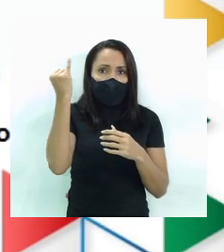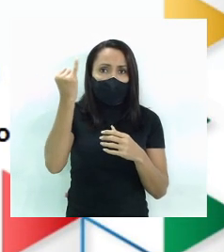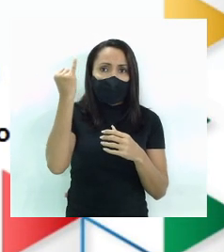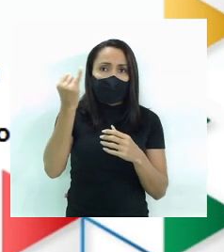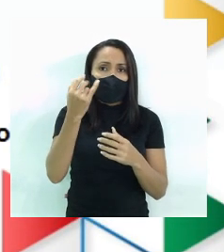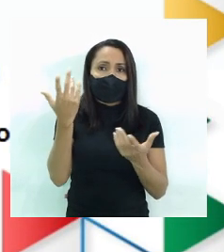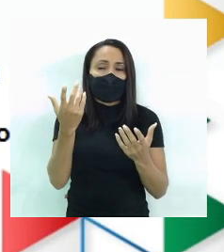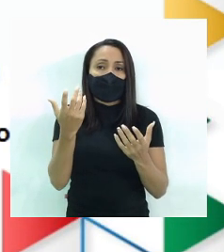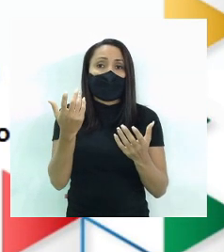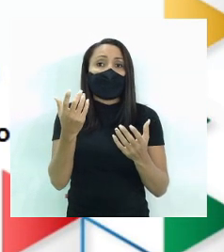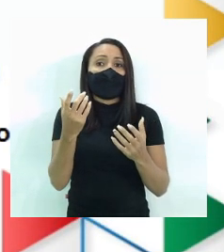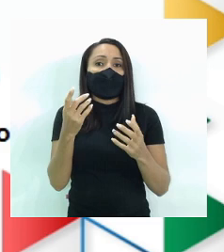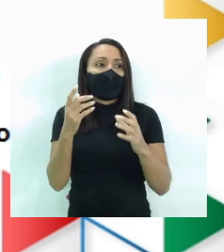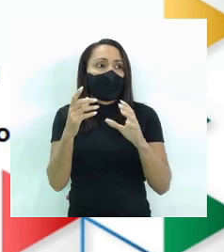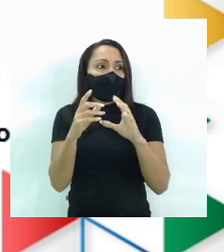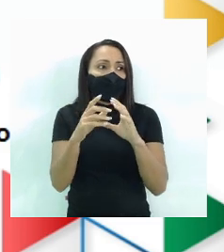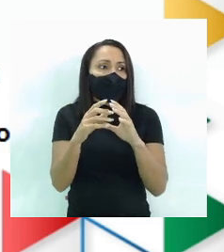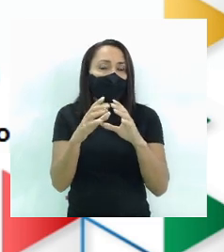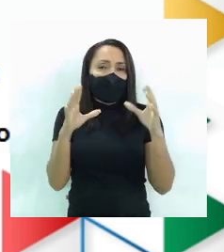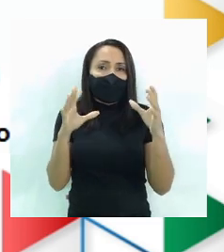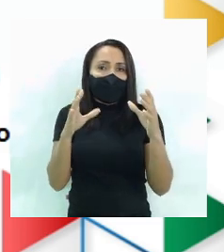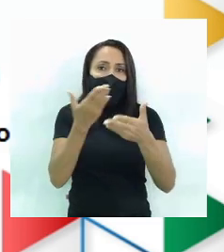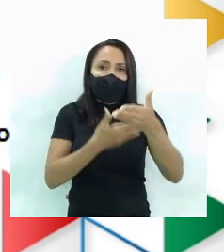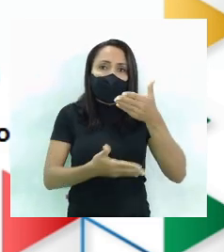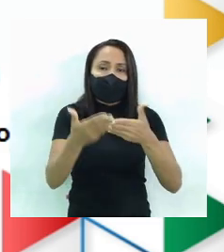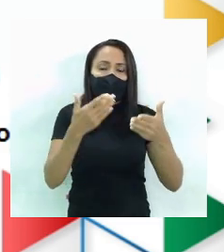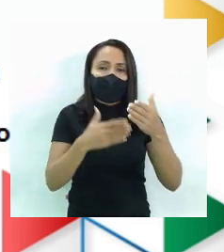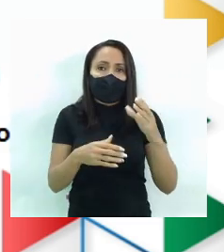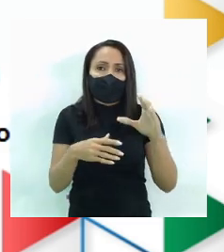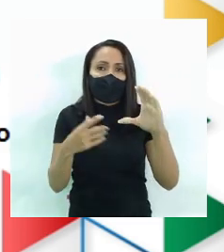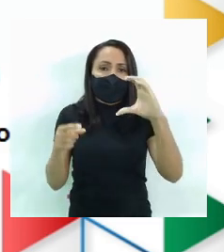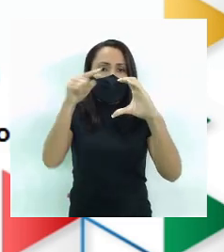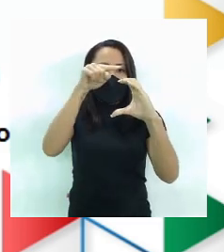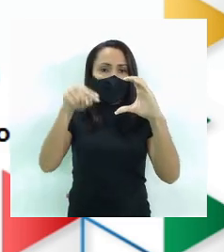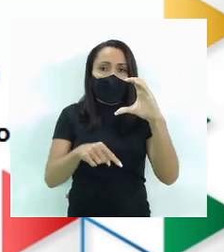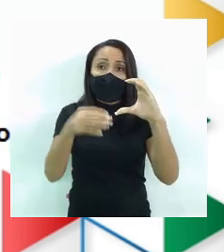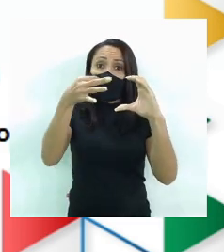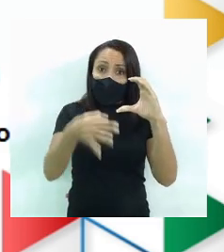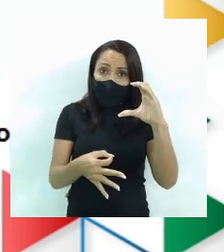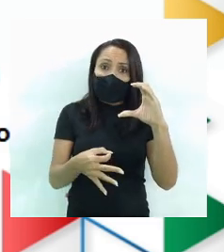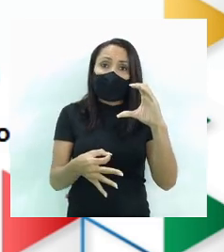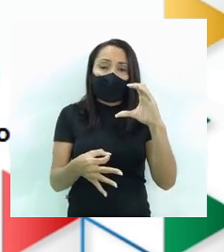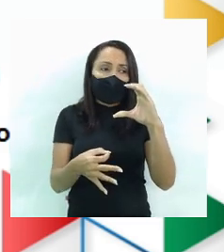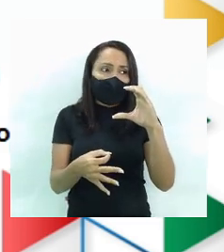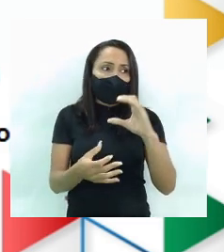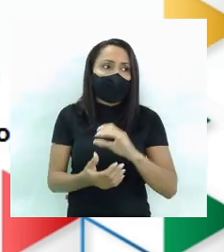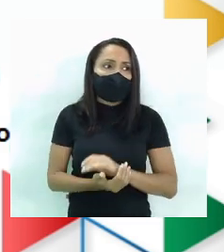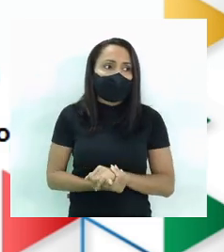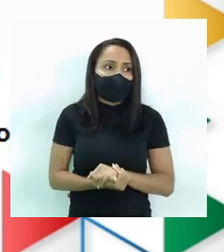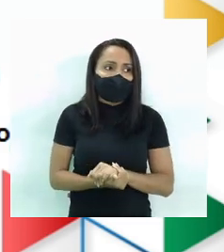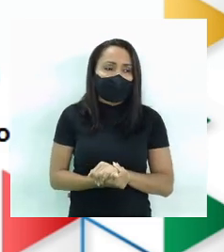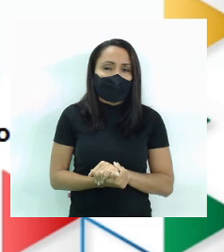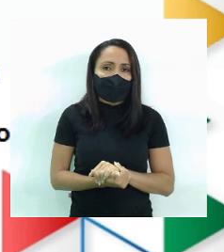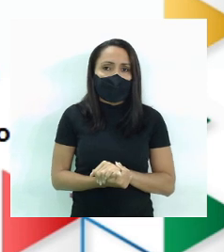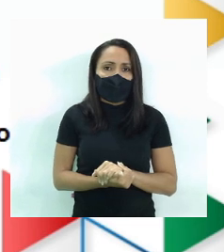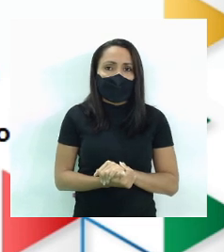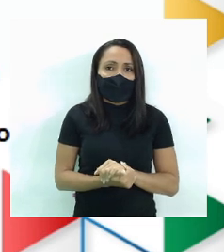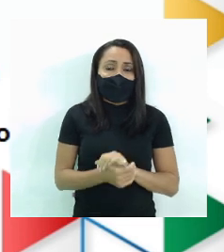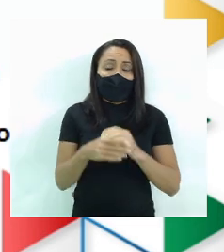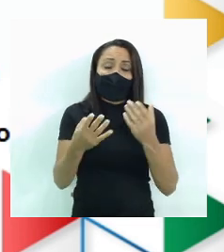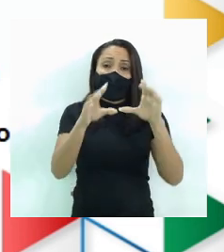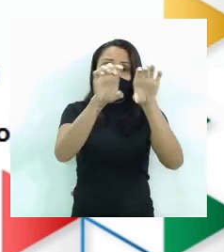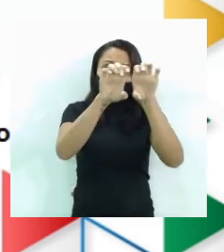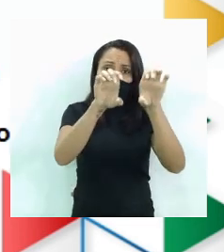A letra C, relacionada com a coordenação de movimentos e o equilíbrio do corpo. Então, o cerebelo é uma